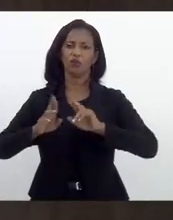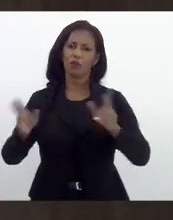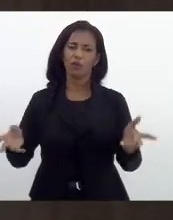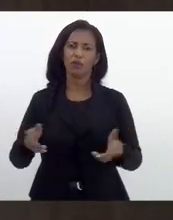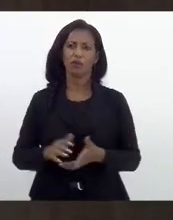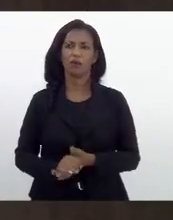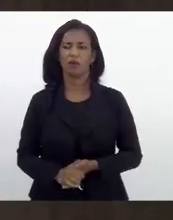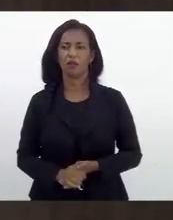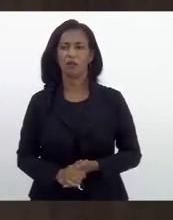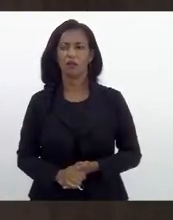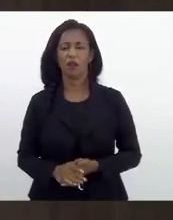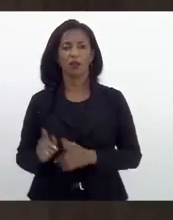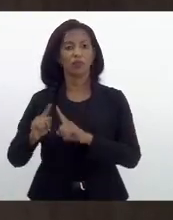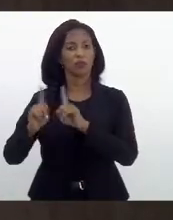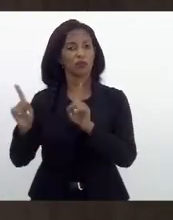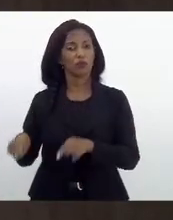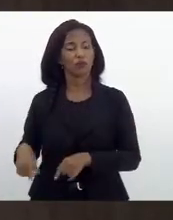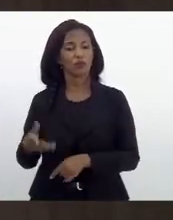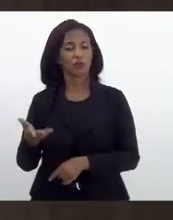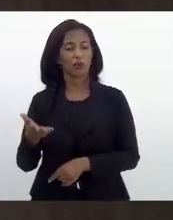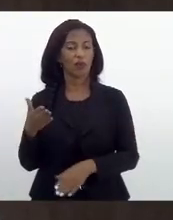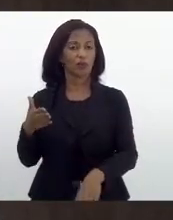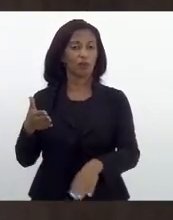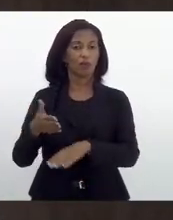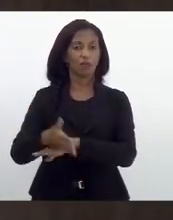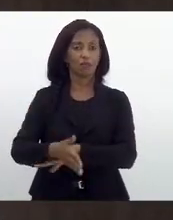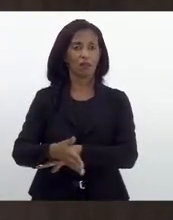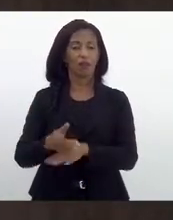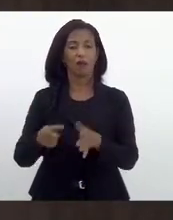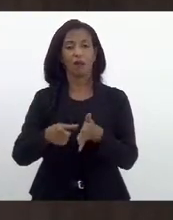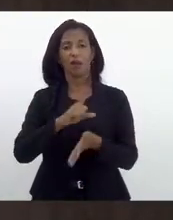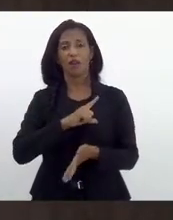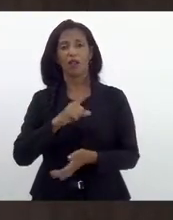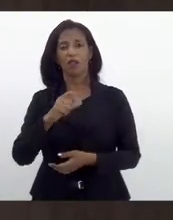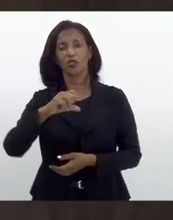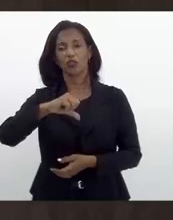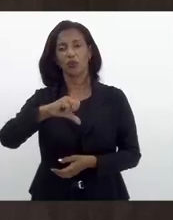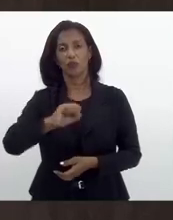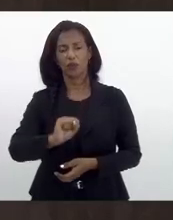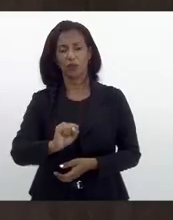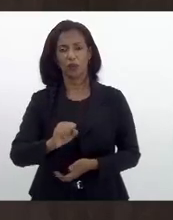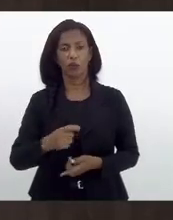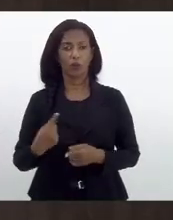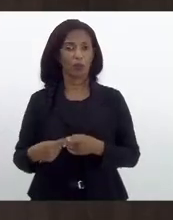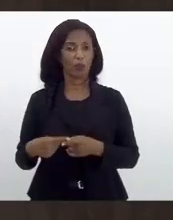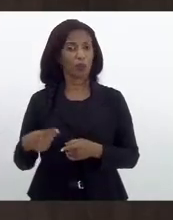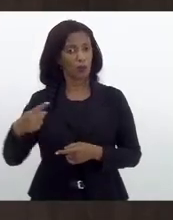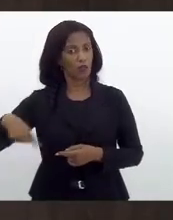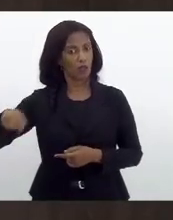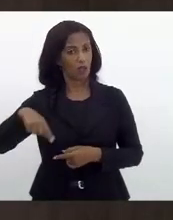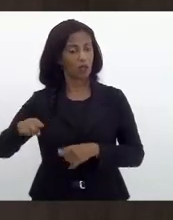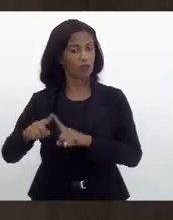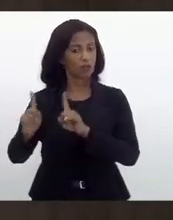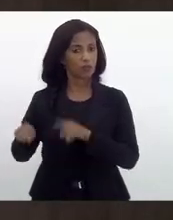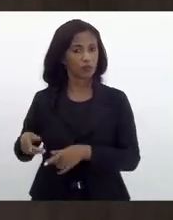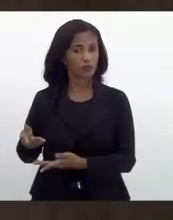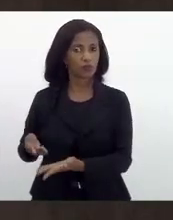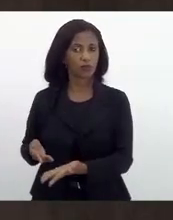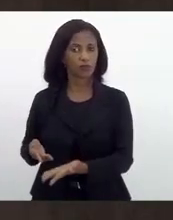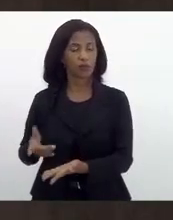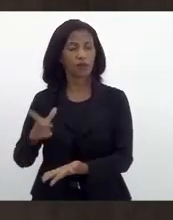diferenciado aos servidores que ingressaram antes de 98 porque esses servidores